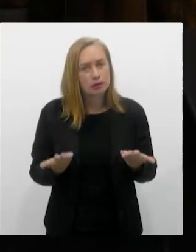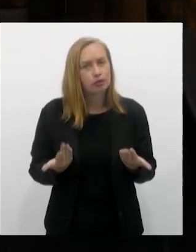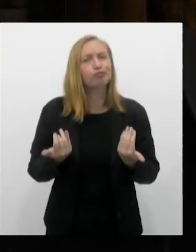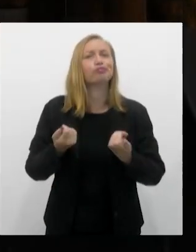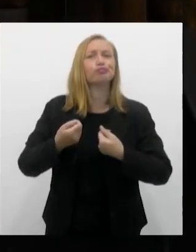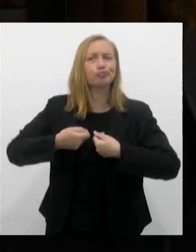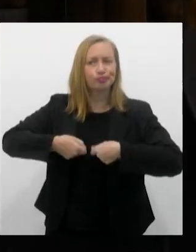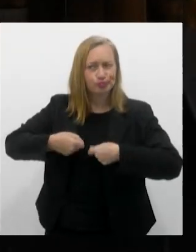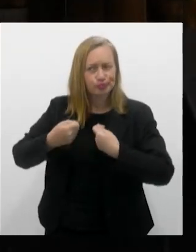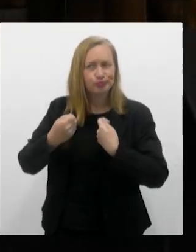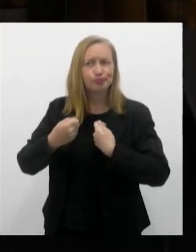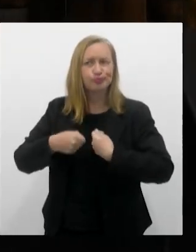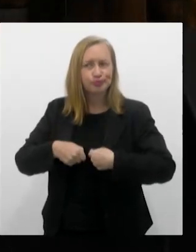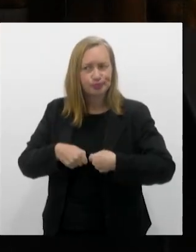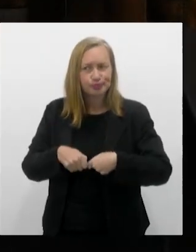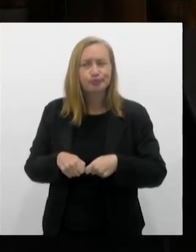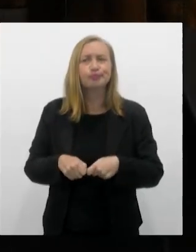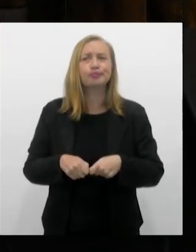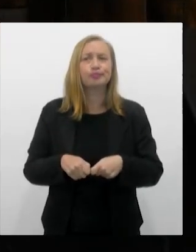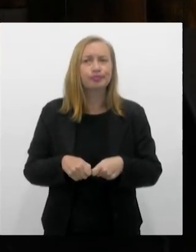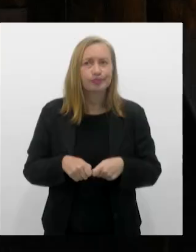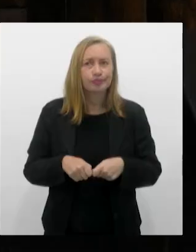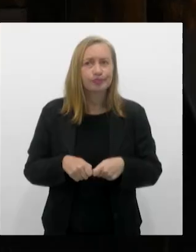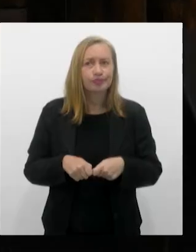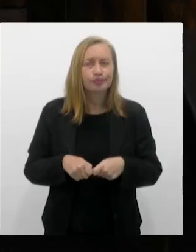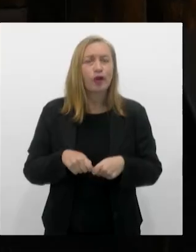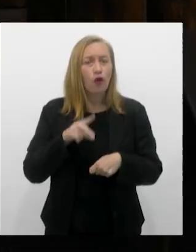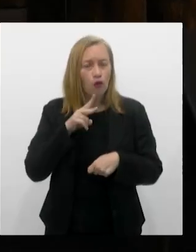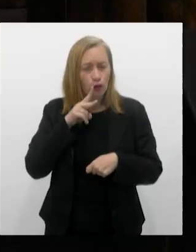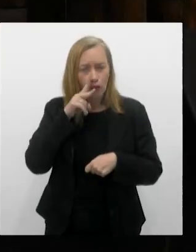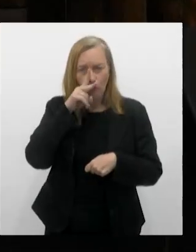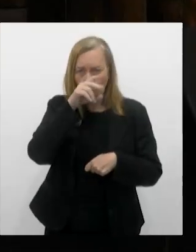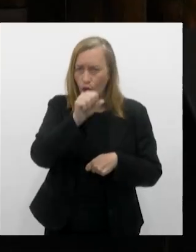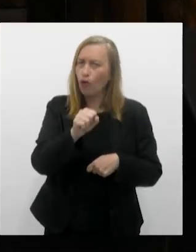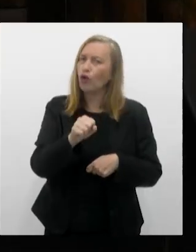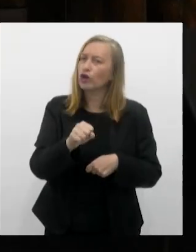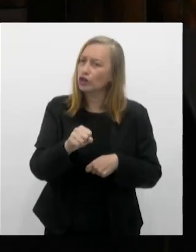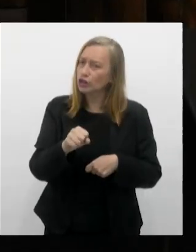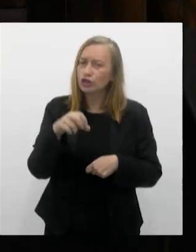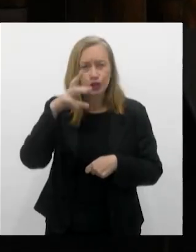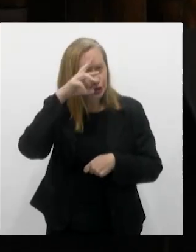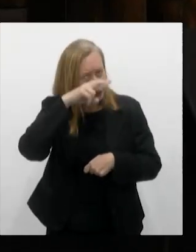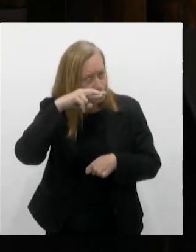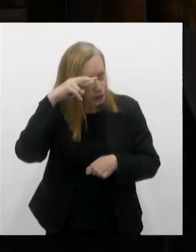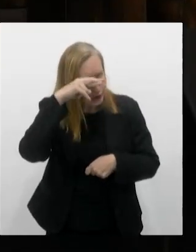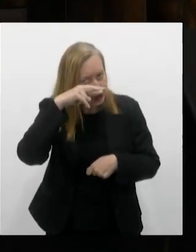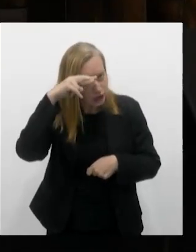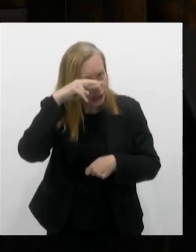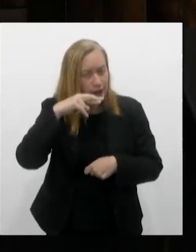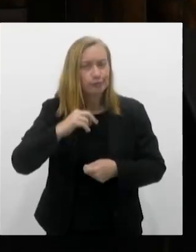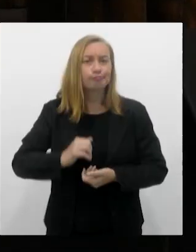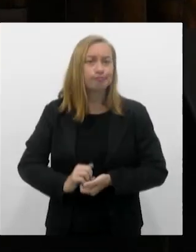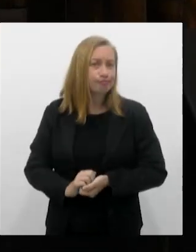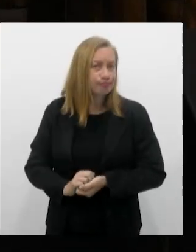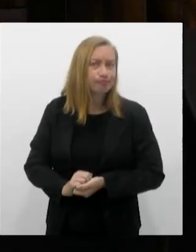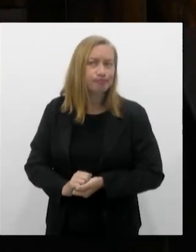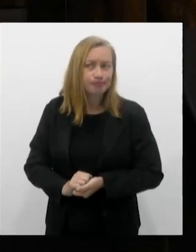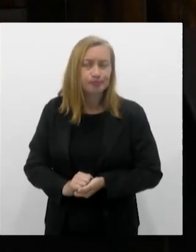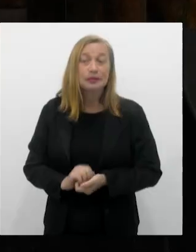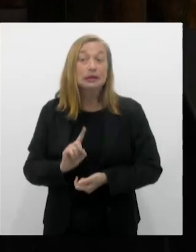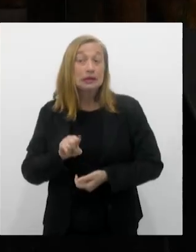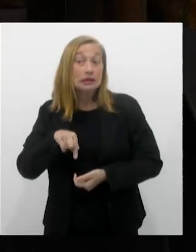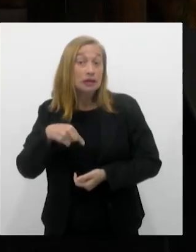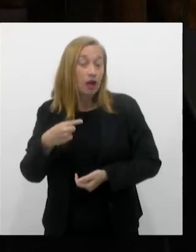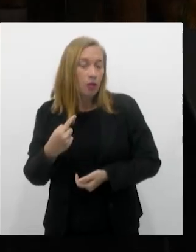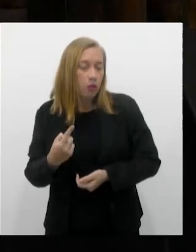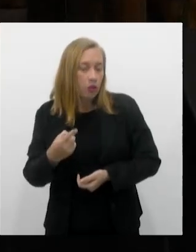precisa ser fortemente investigado. E depois